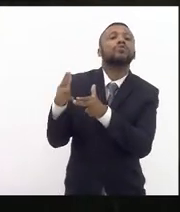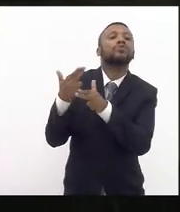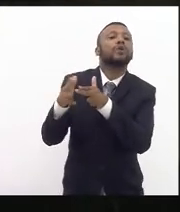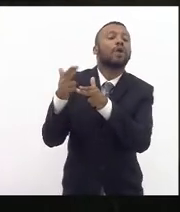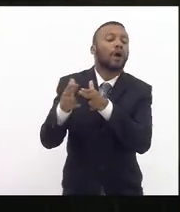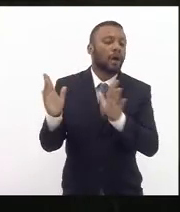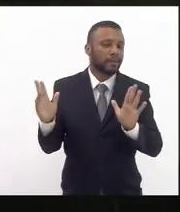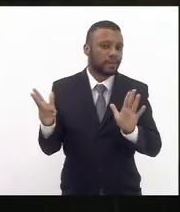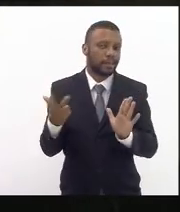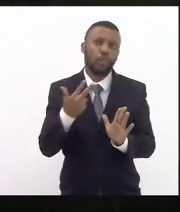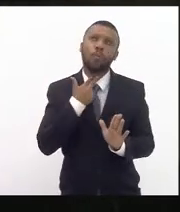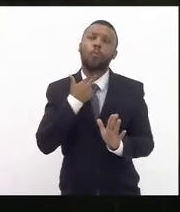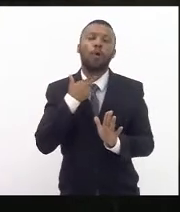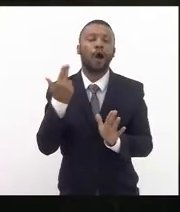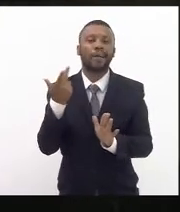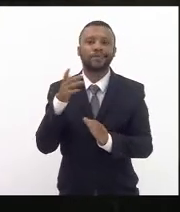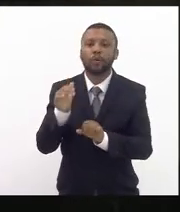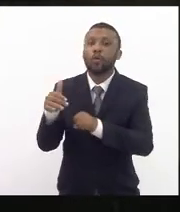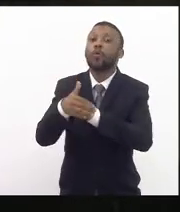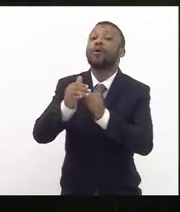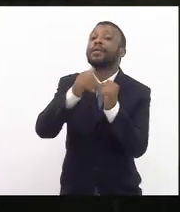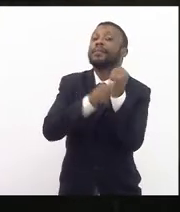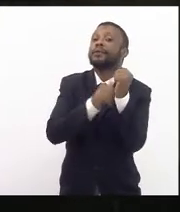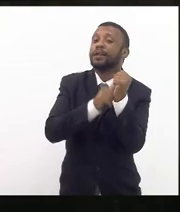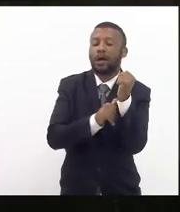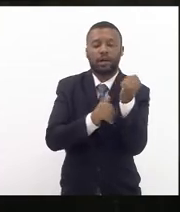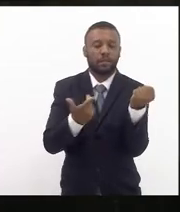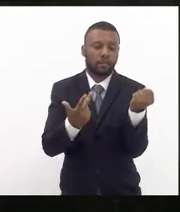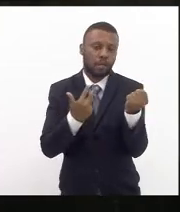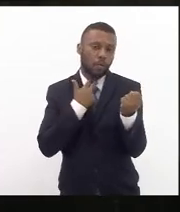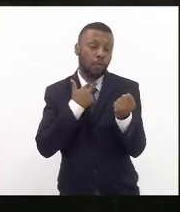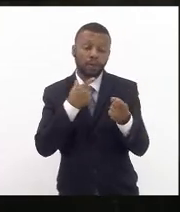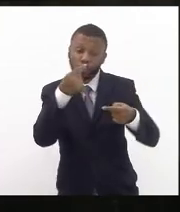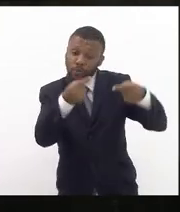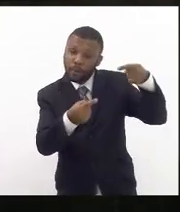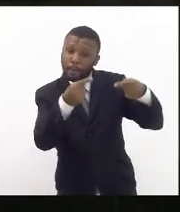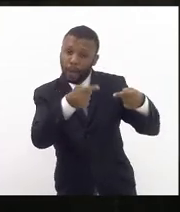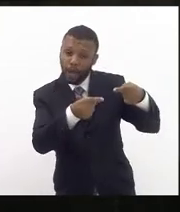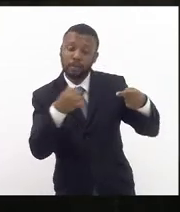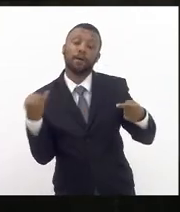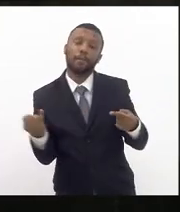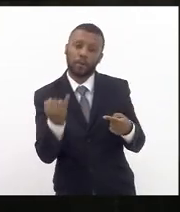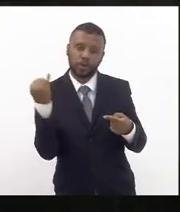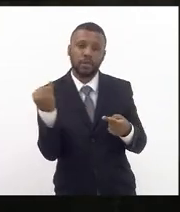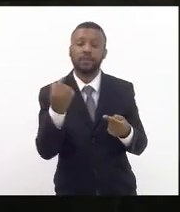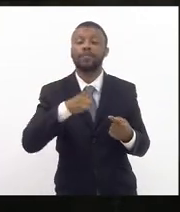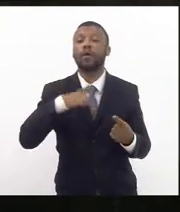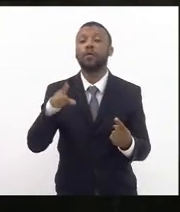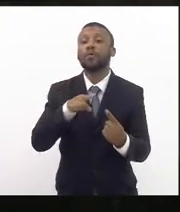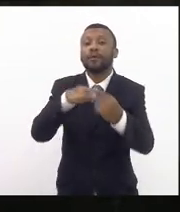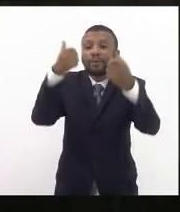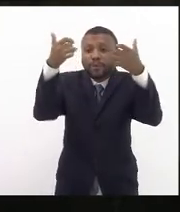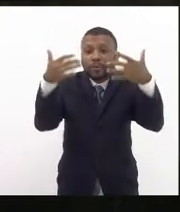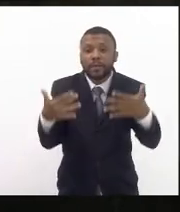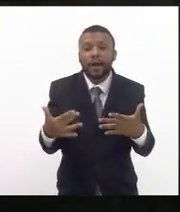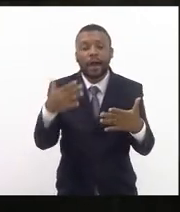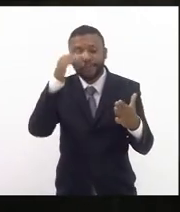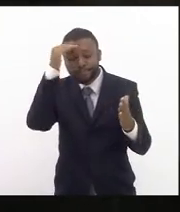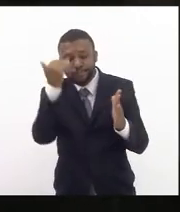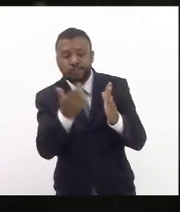debate importante a fazermos. Afinal de contas, com o objetivo de determinar a sua